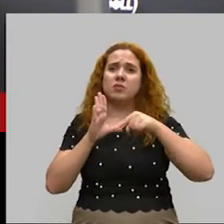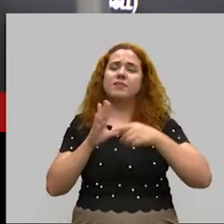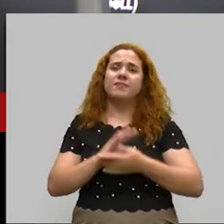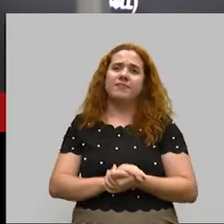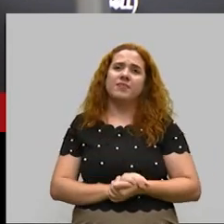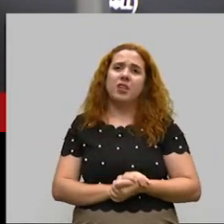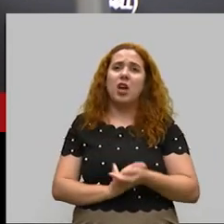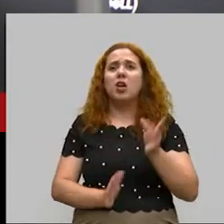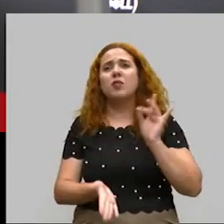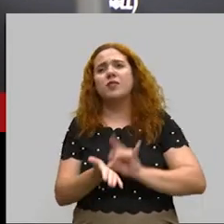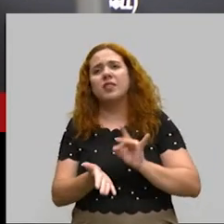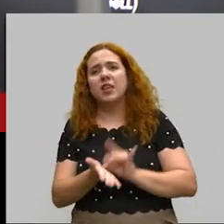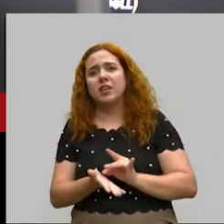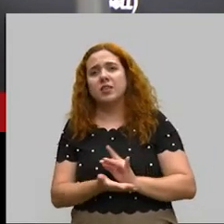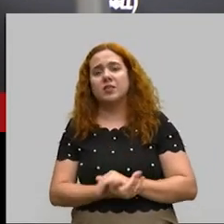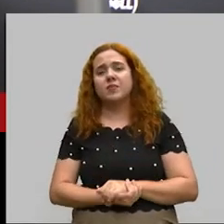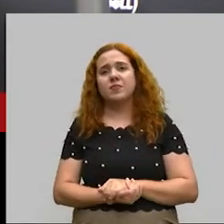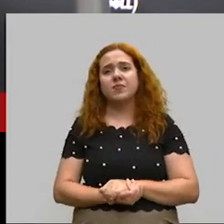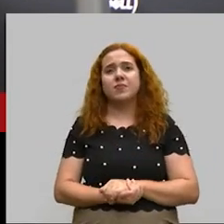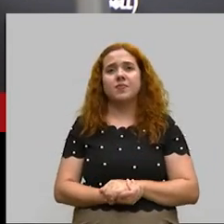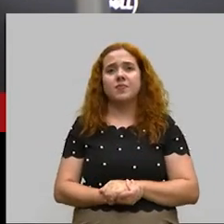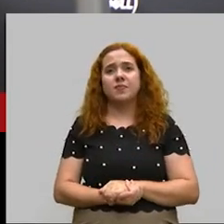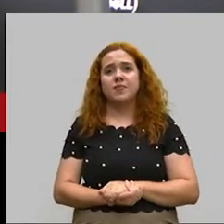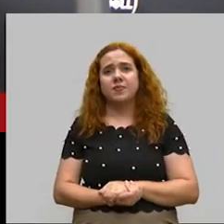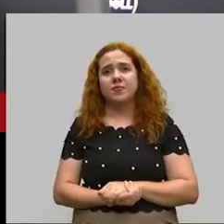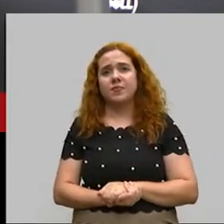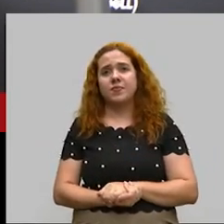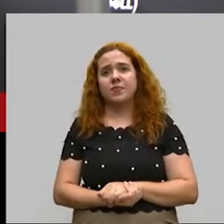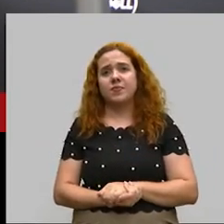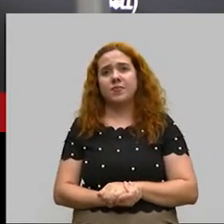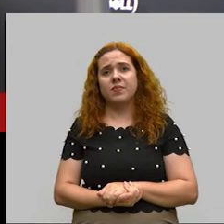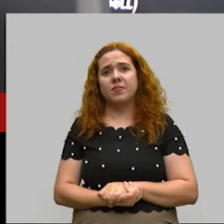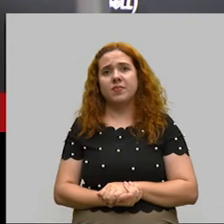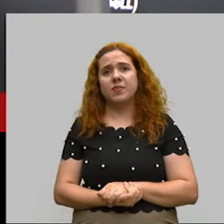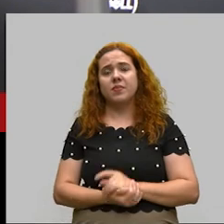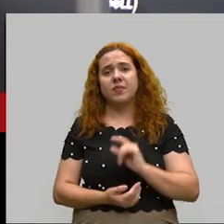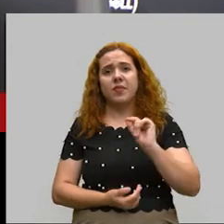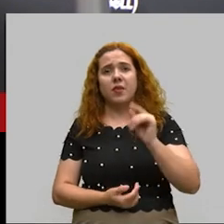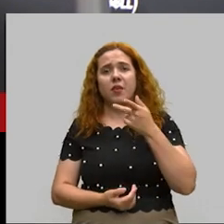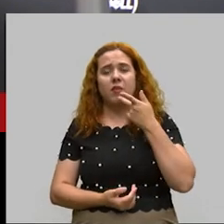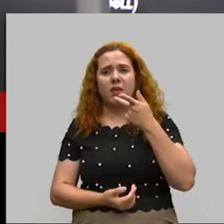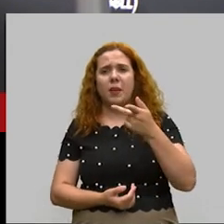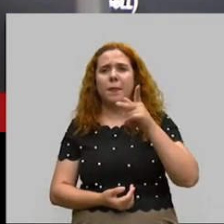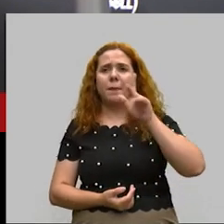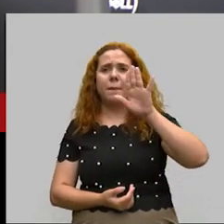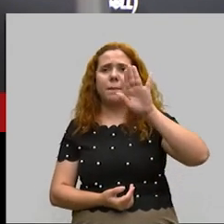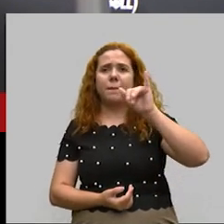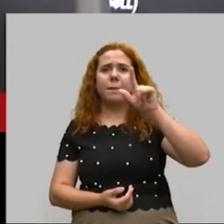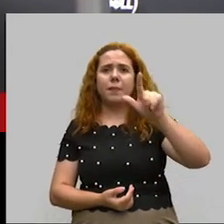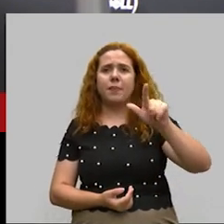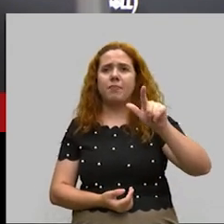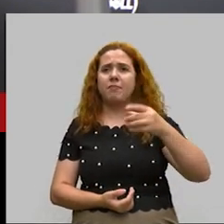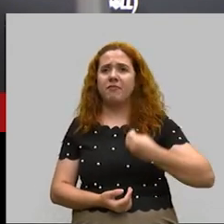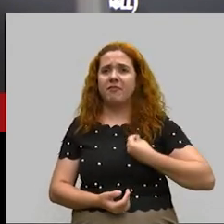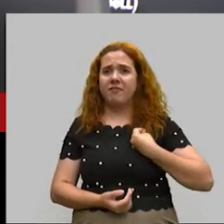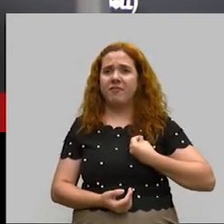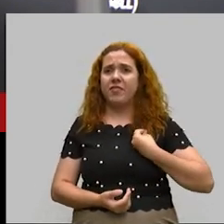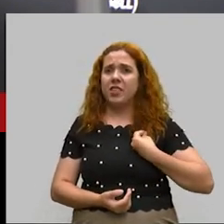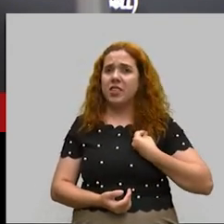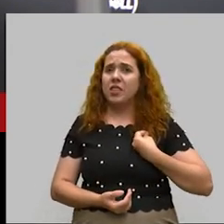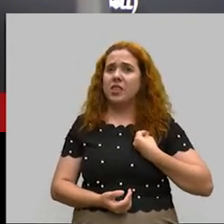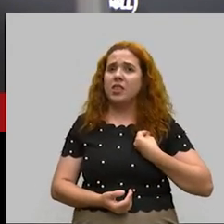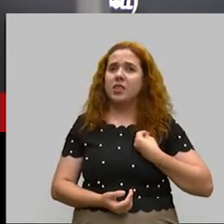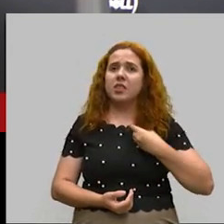realidade aquilo que a gente vive o que ele chama de B sinônimo de vida cham de